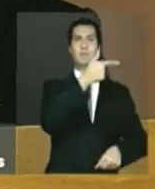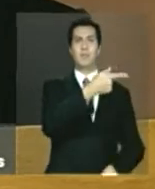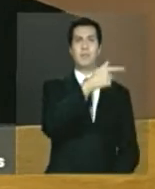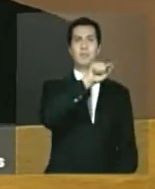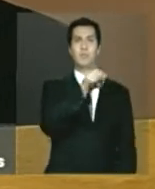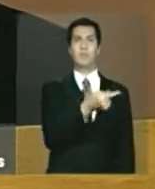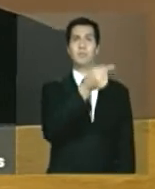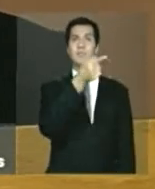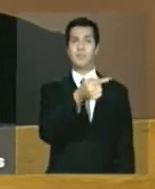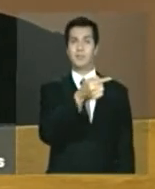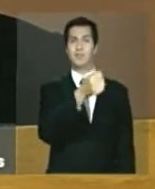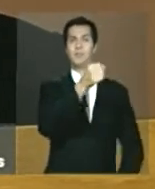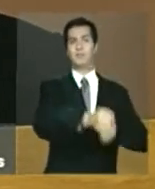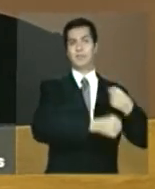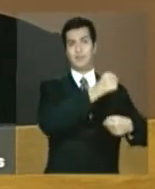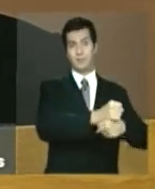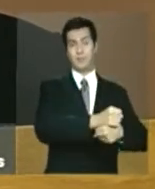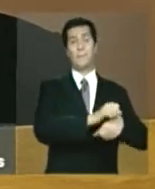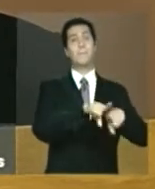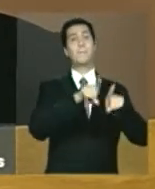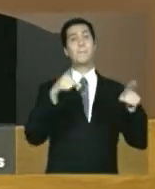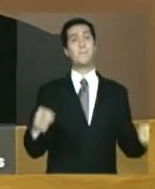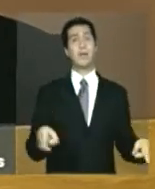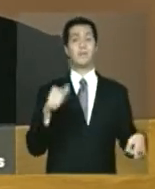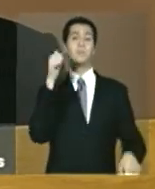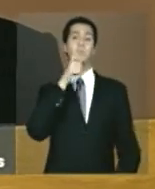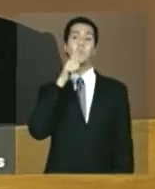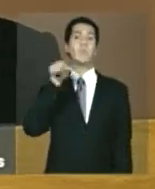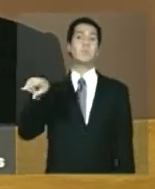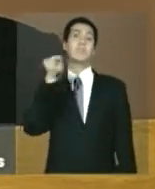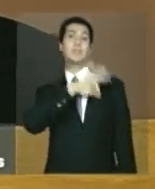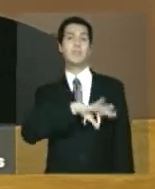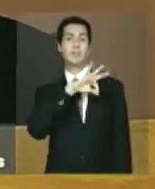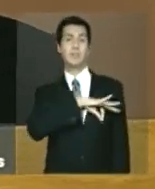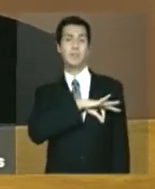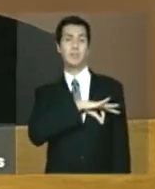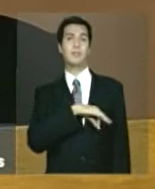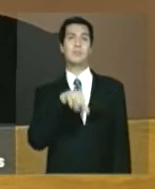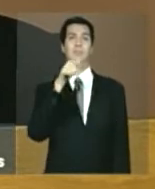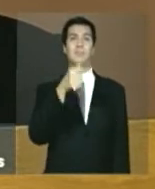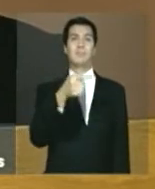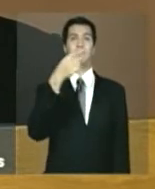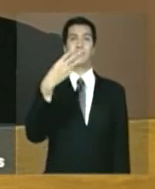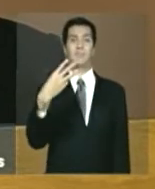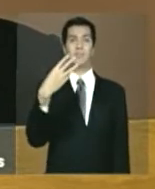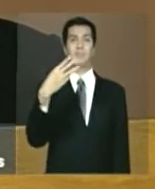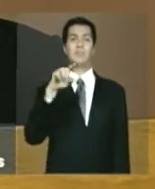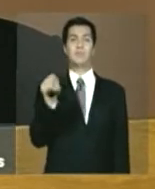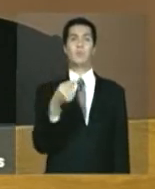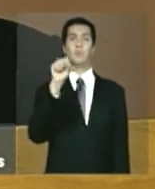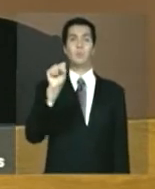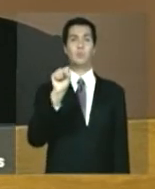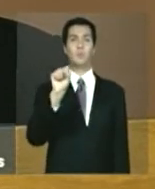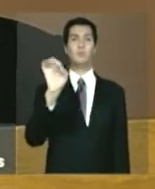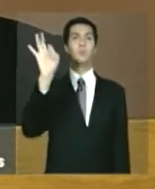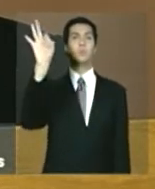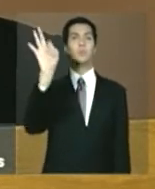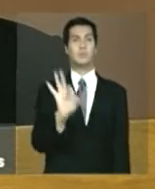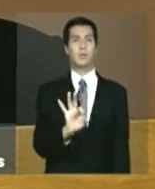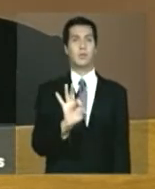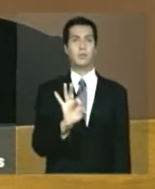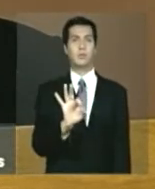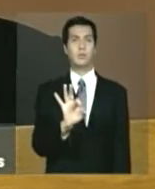ainda assim nós mulheres recebemos cerca de 73.8 do rendimento